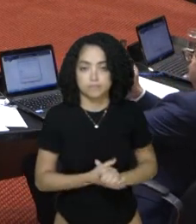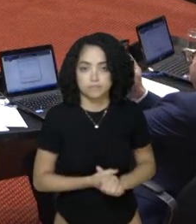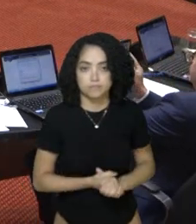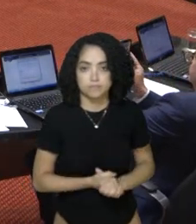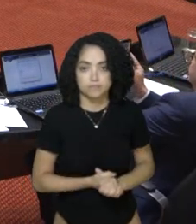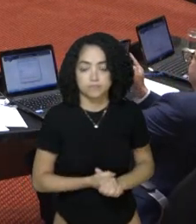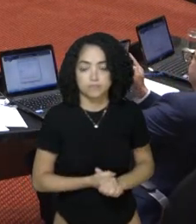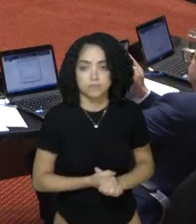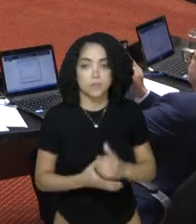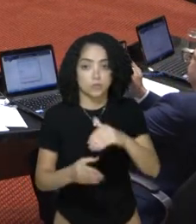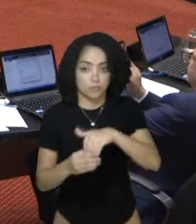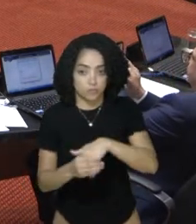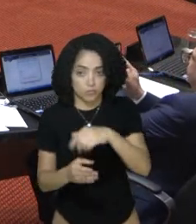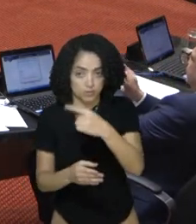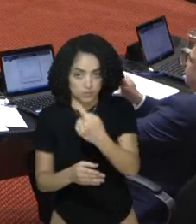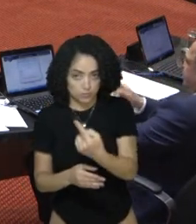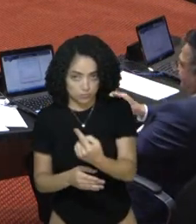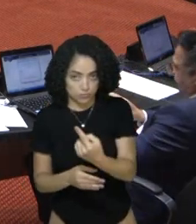Voto 1,